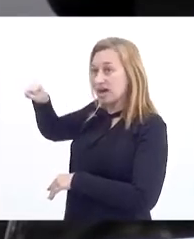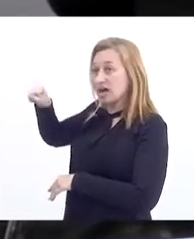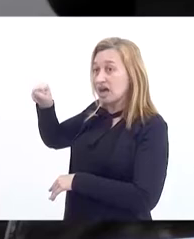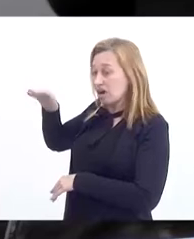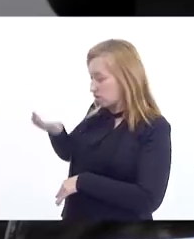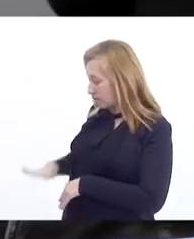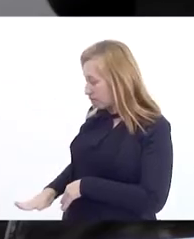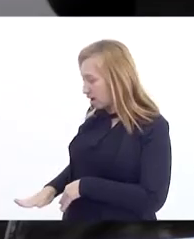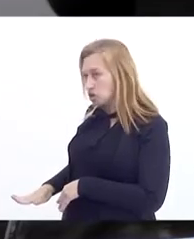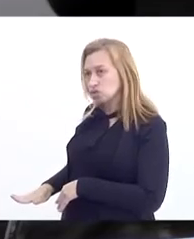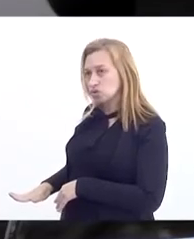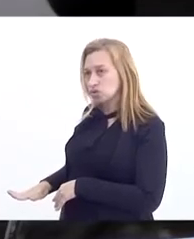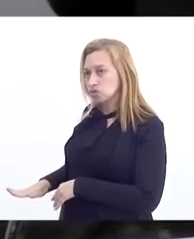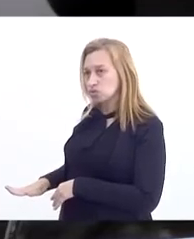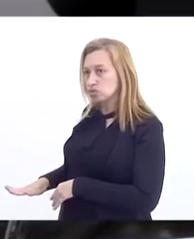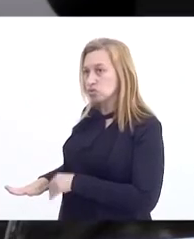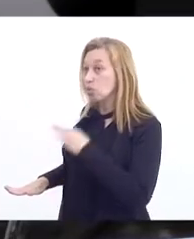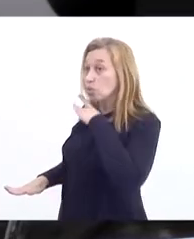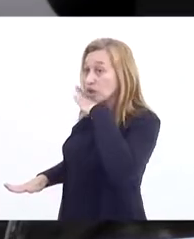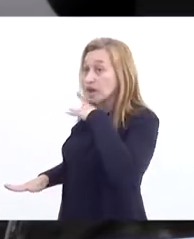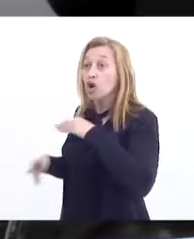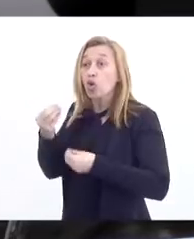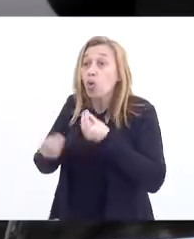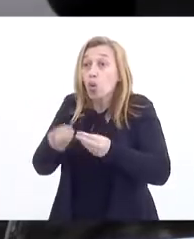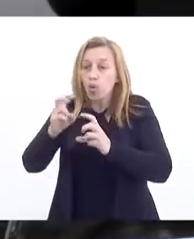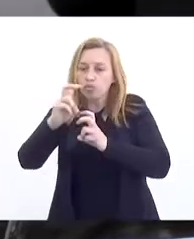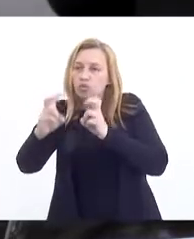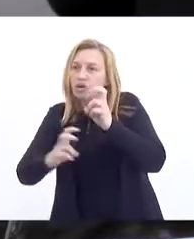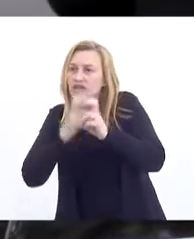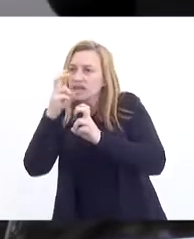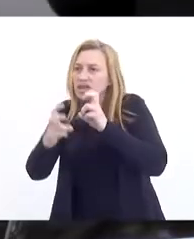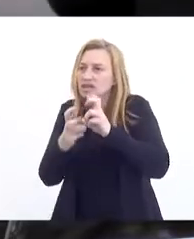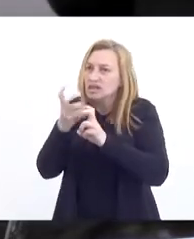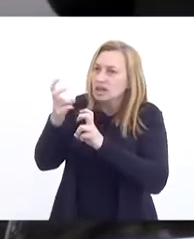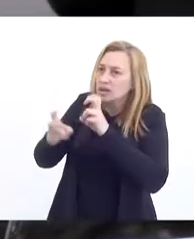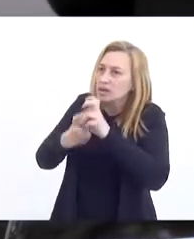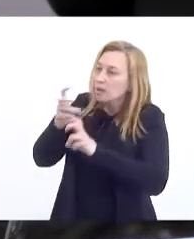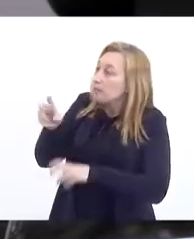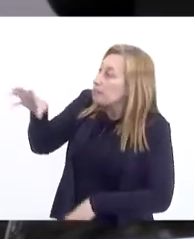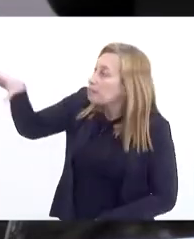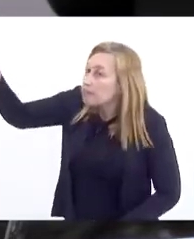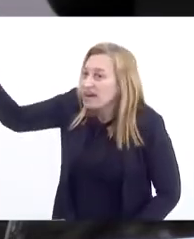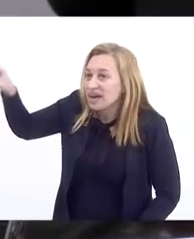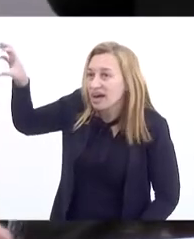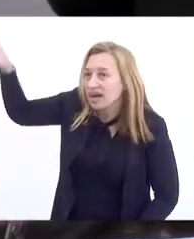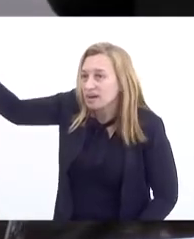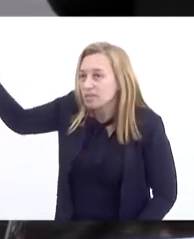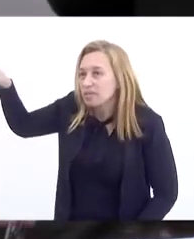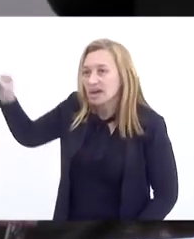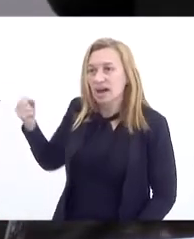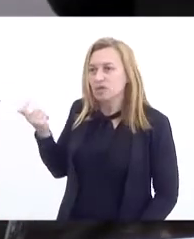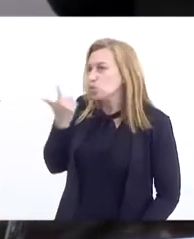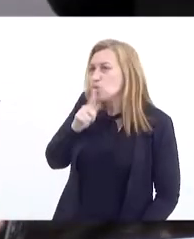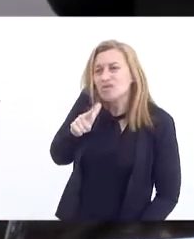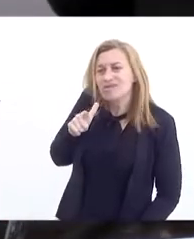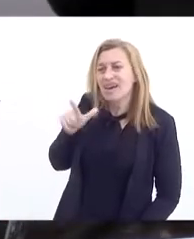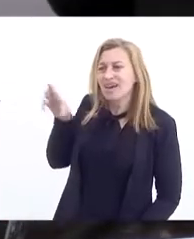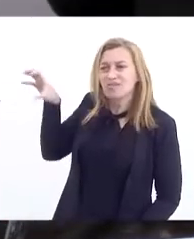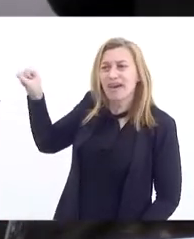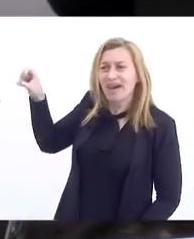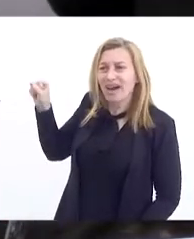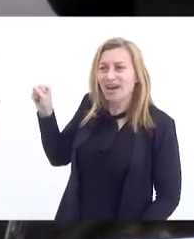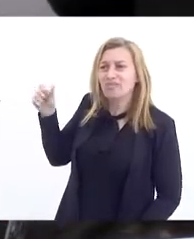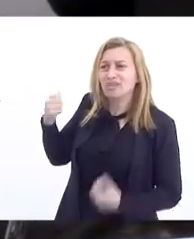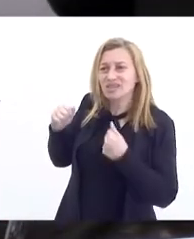que o cadeirante, ele consegue ir ao produto quando você estiver na rés do chão? Ele não consegue. Ele tem que